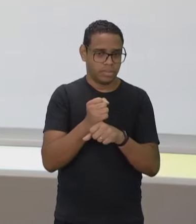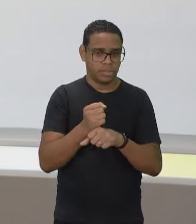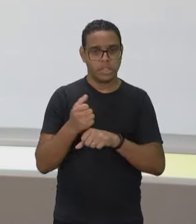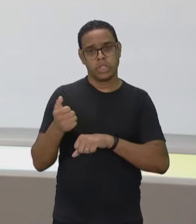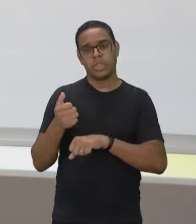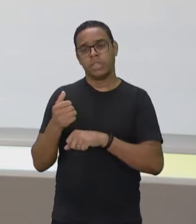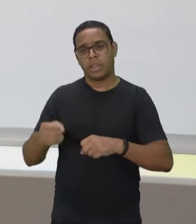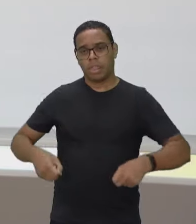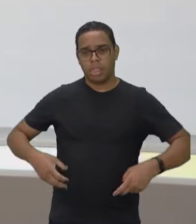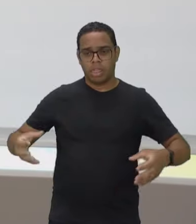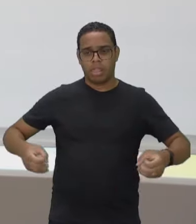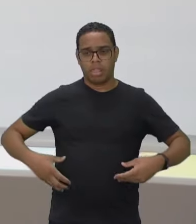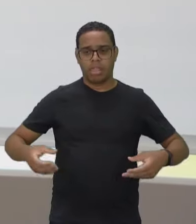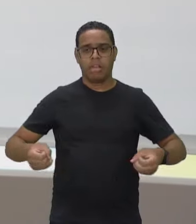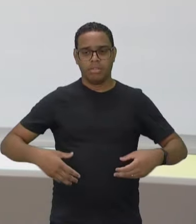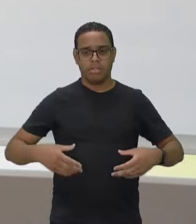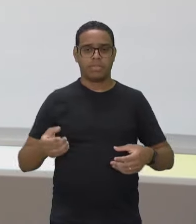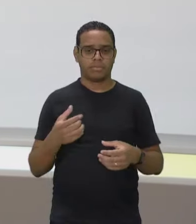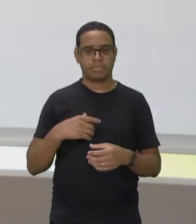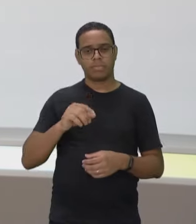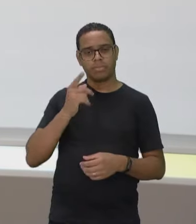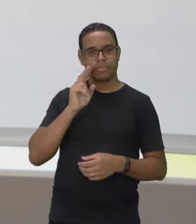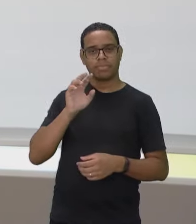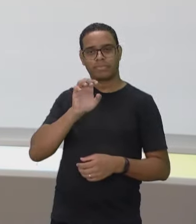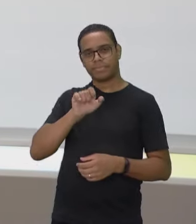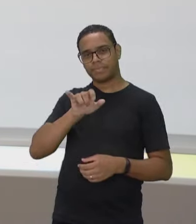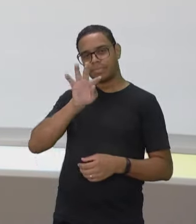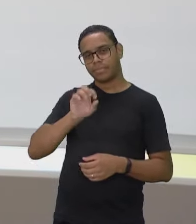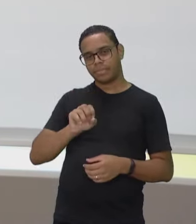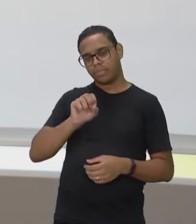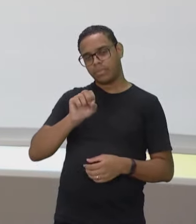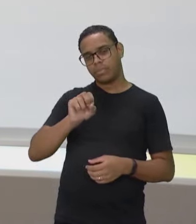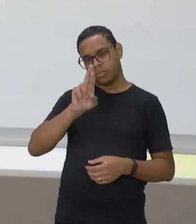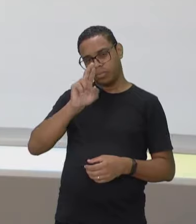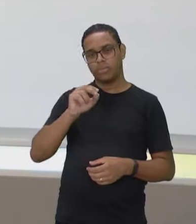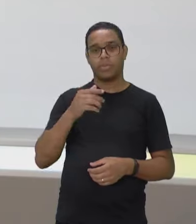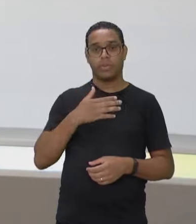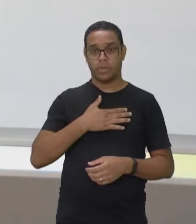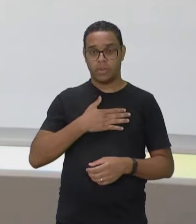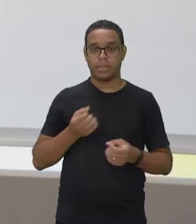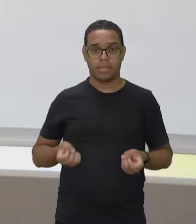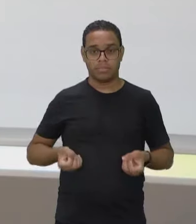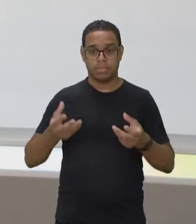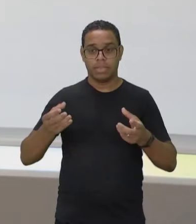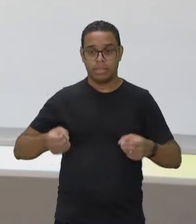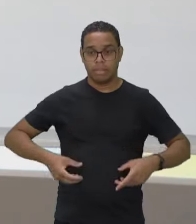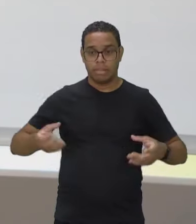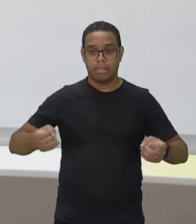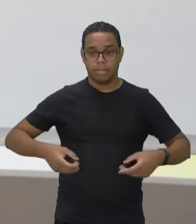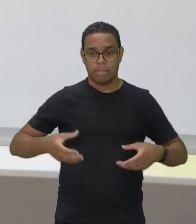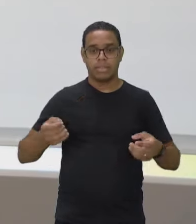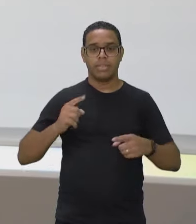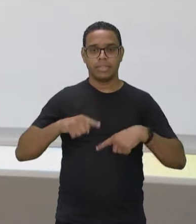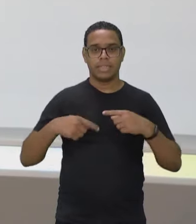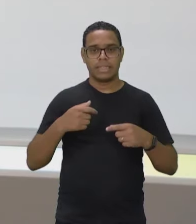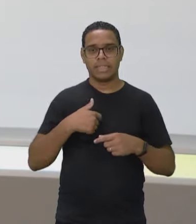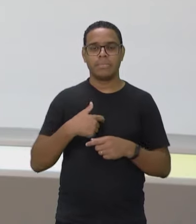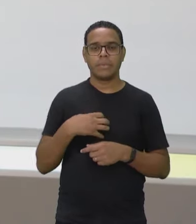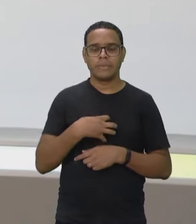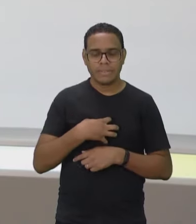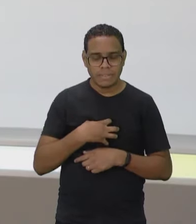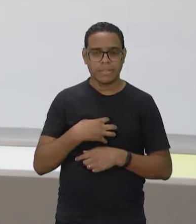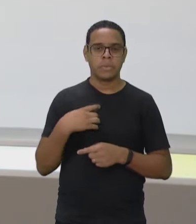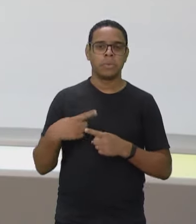um gastador. Eu lembro que a do Heitor, ele gostava de gastar, mas ele depois ficava com uma dor na consciência